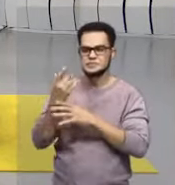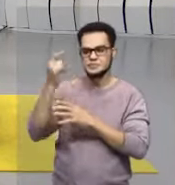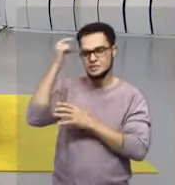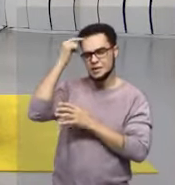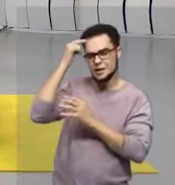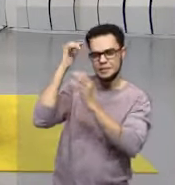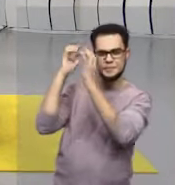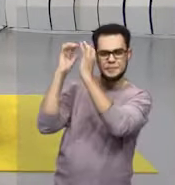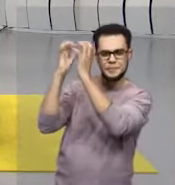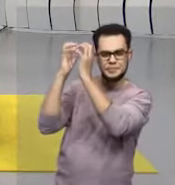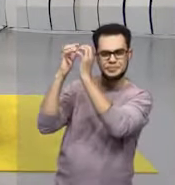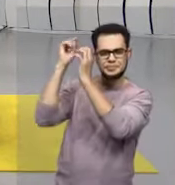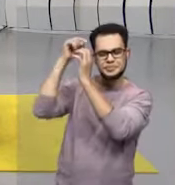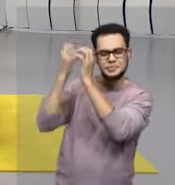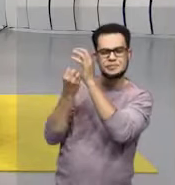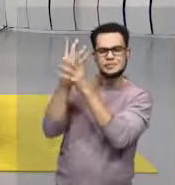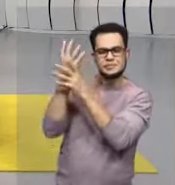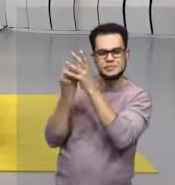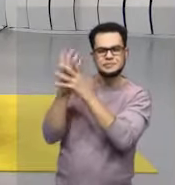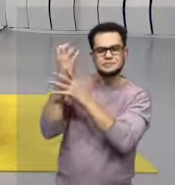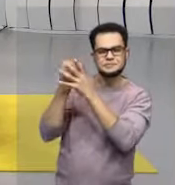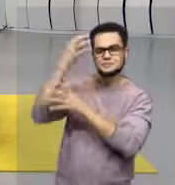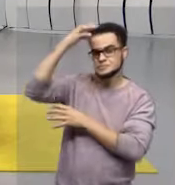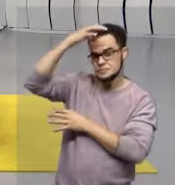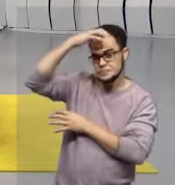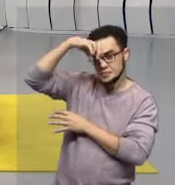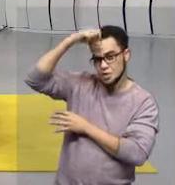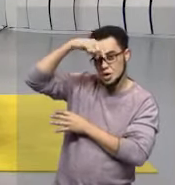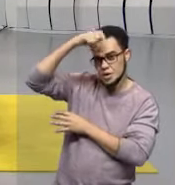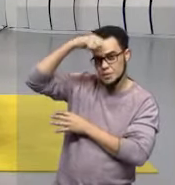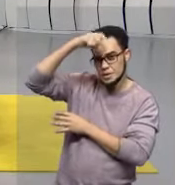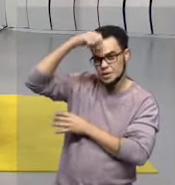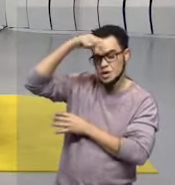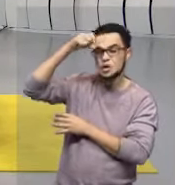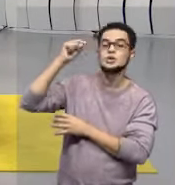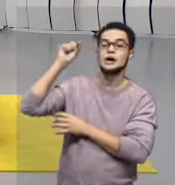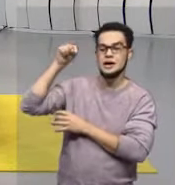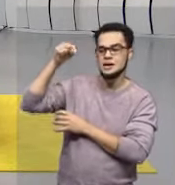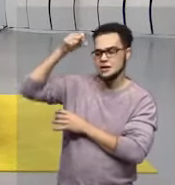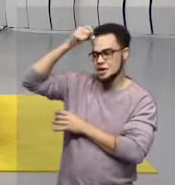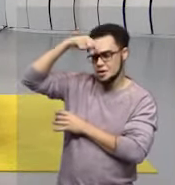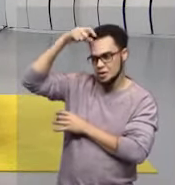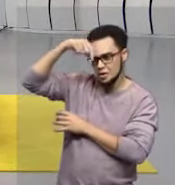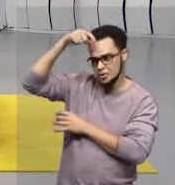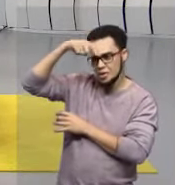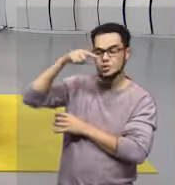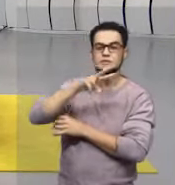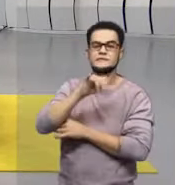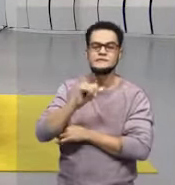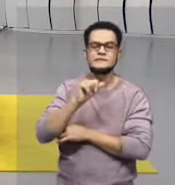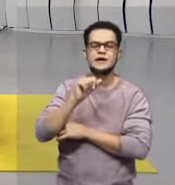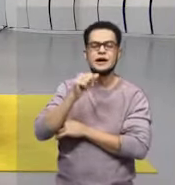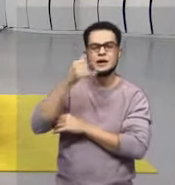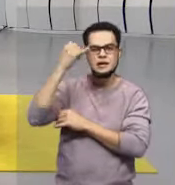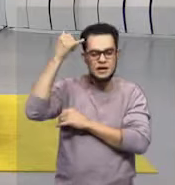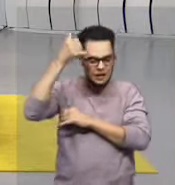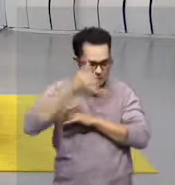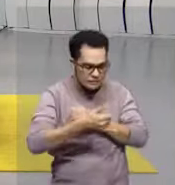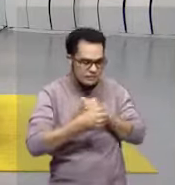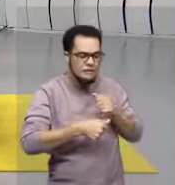base do cérebro. Esses hormônios vão agir lá no ovário